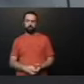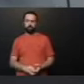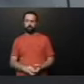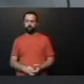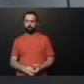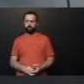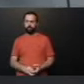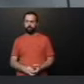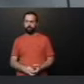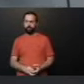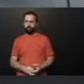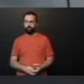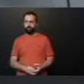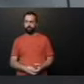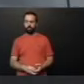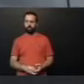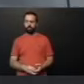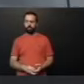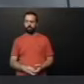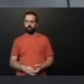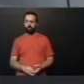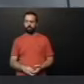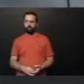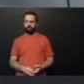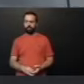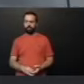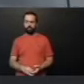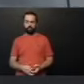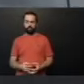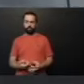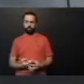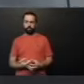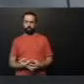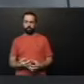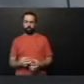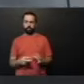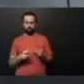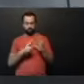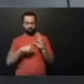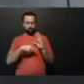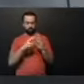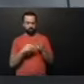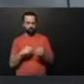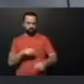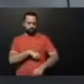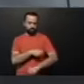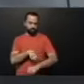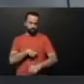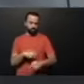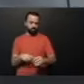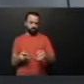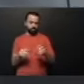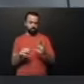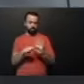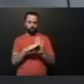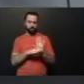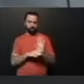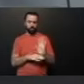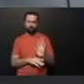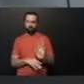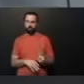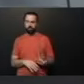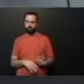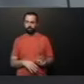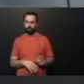34. Era o que nós estávamos trabalhando a vitamina. Nós vamos ler a receita a seguir para observar isso